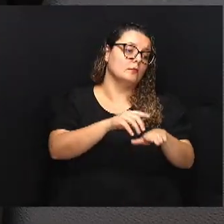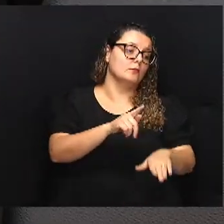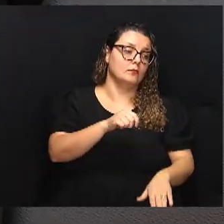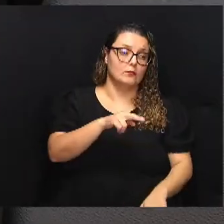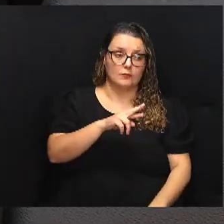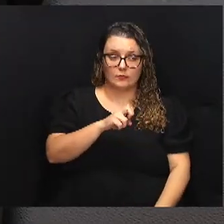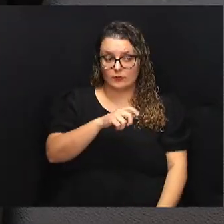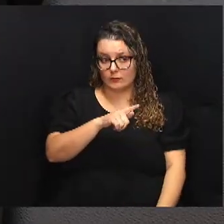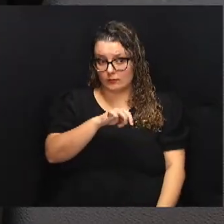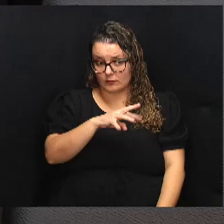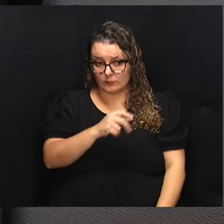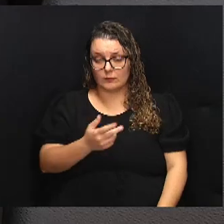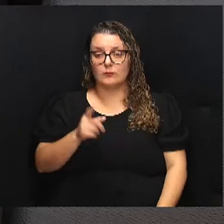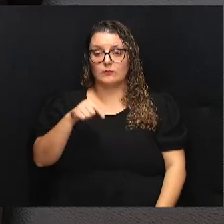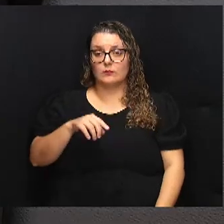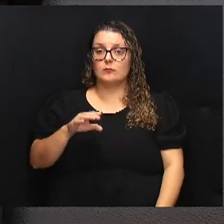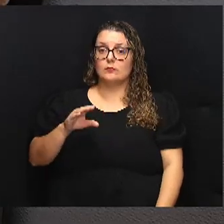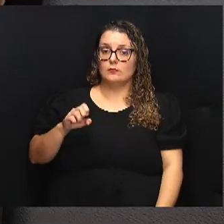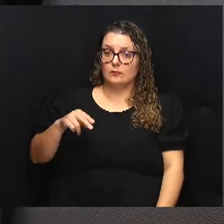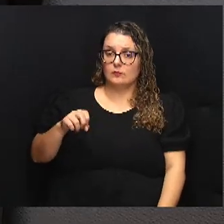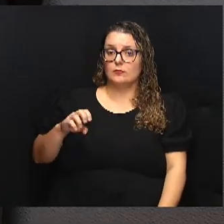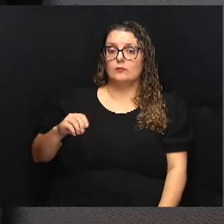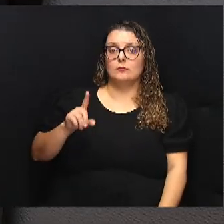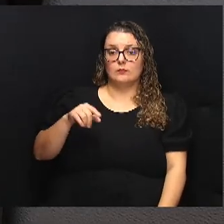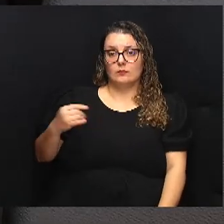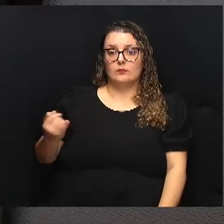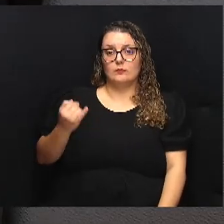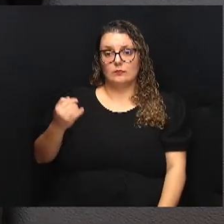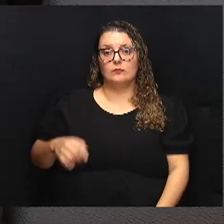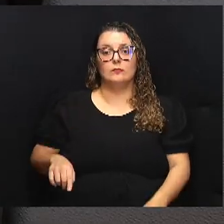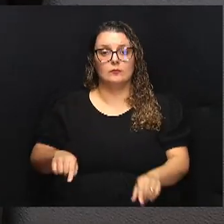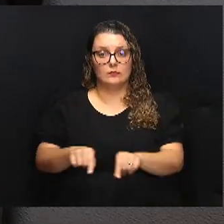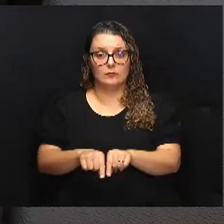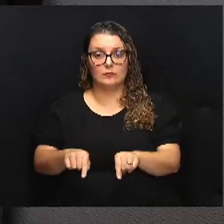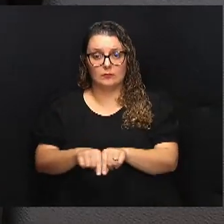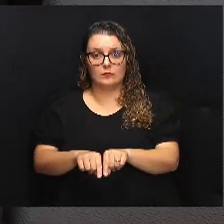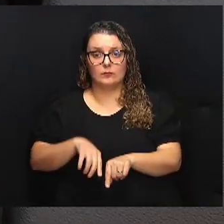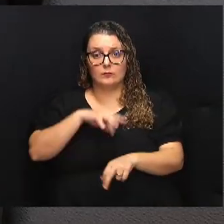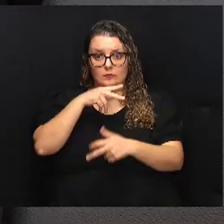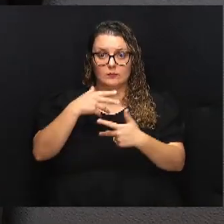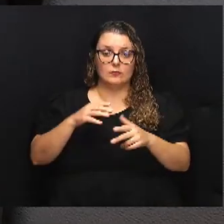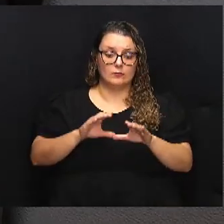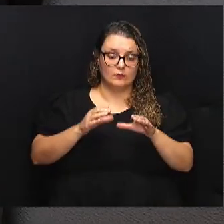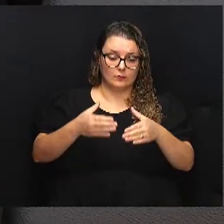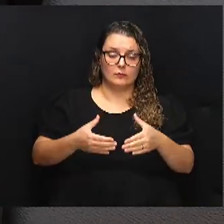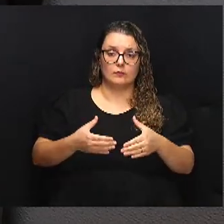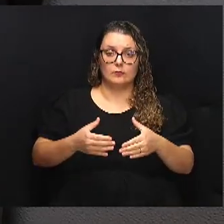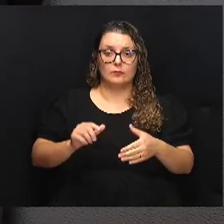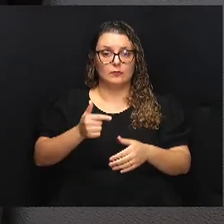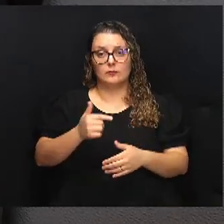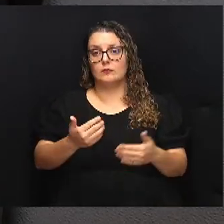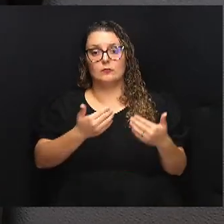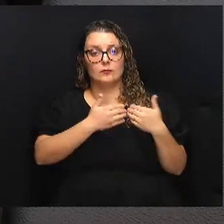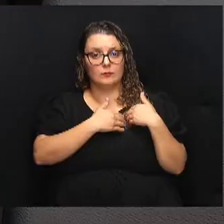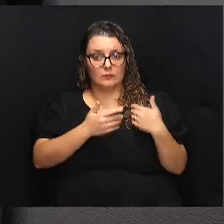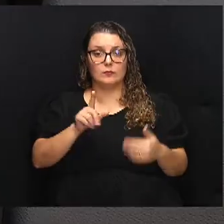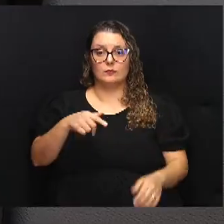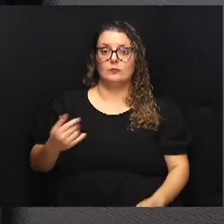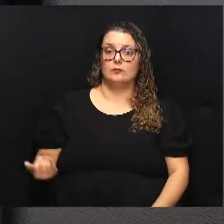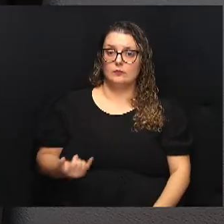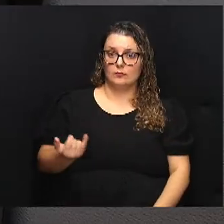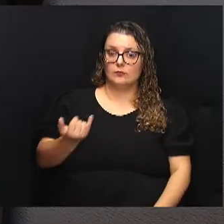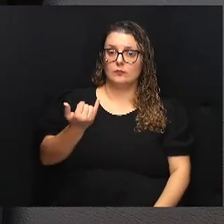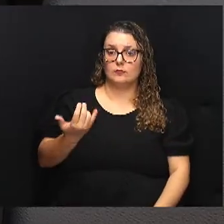Então, esse censo é importante. Também o censo dos animais comunitários, os animais que não têm tutor, né? É importante a